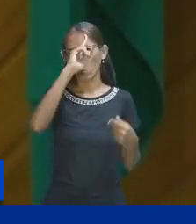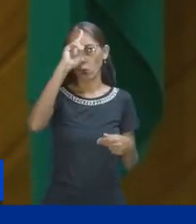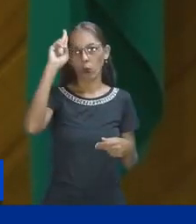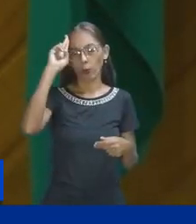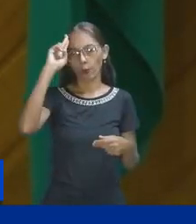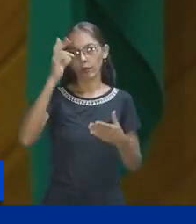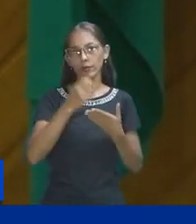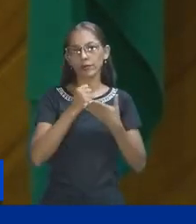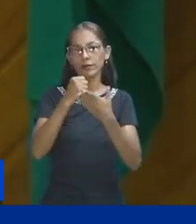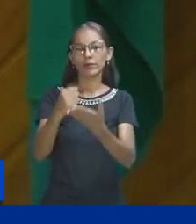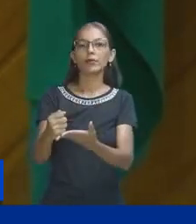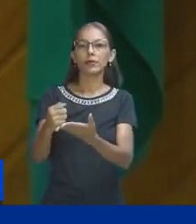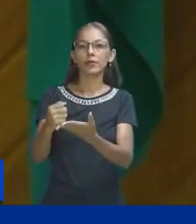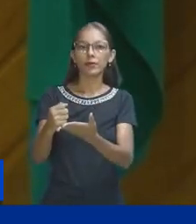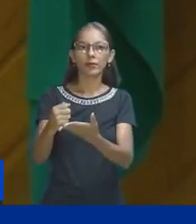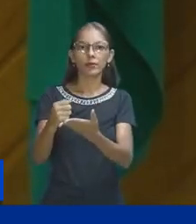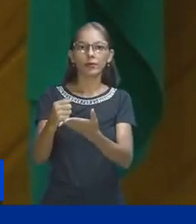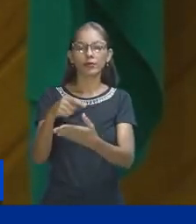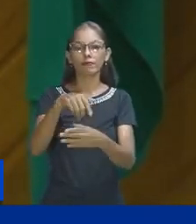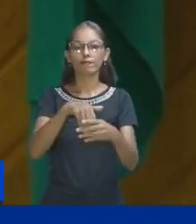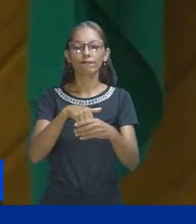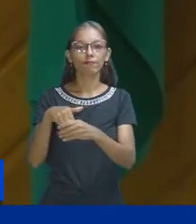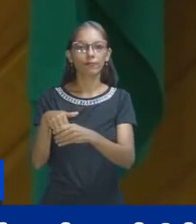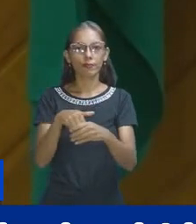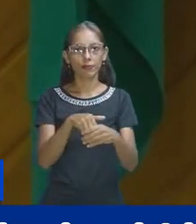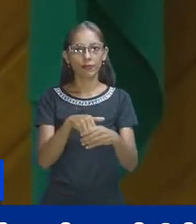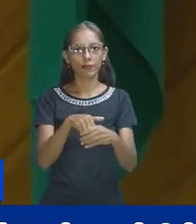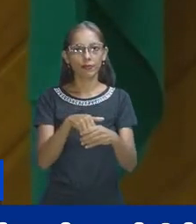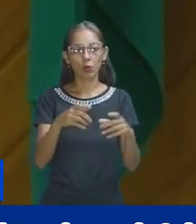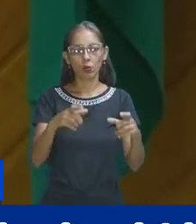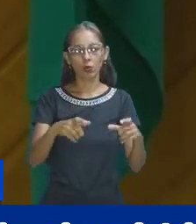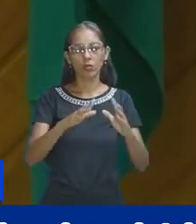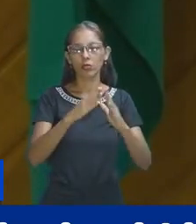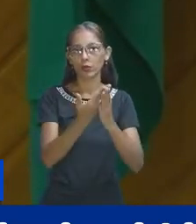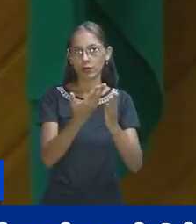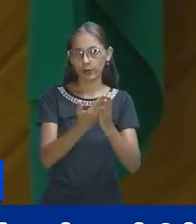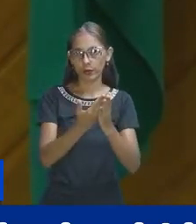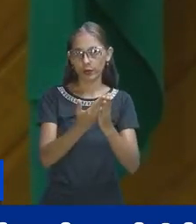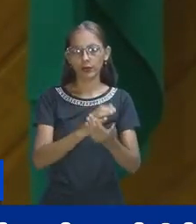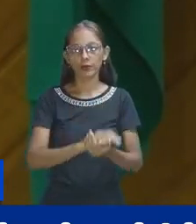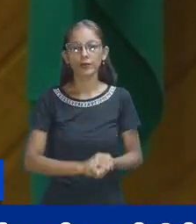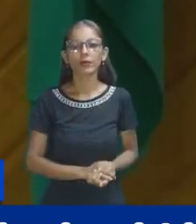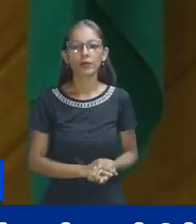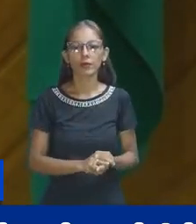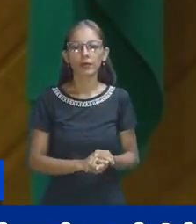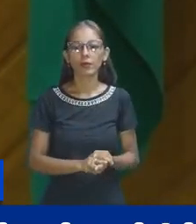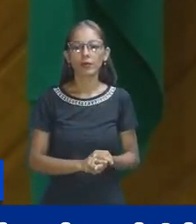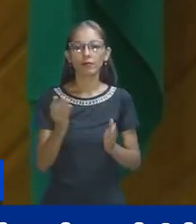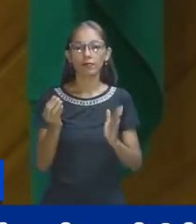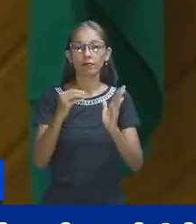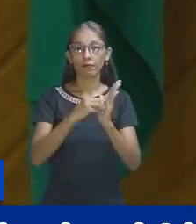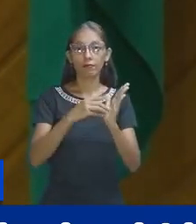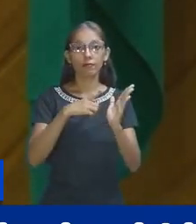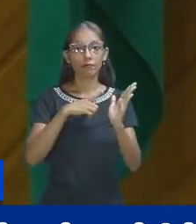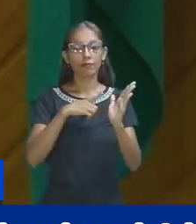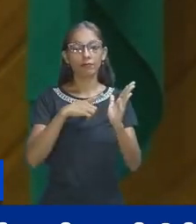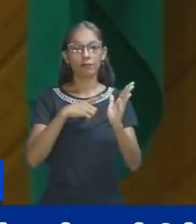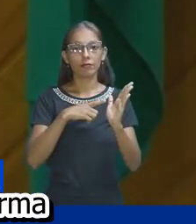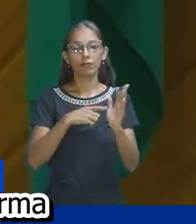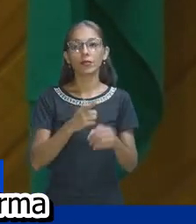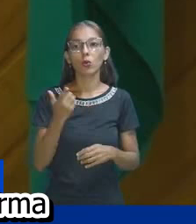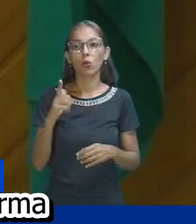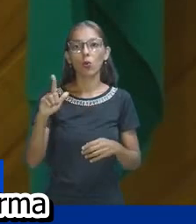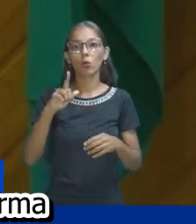iria buscá-las para levar para a votação. Isso também fica evidente no depoimento das outras testemunhas dos